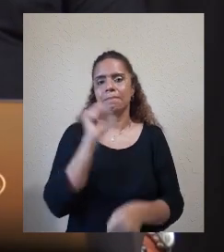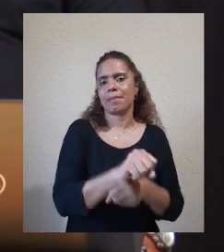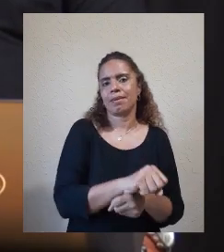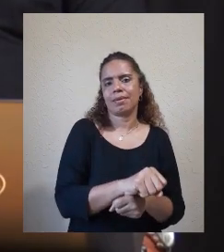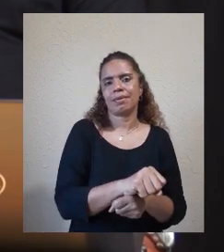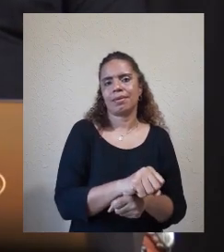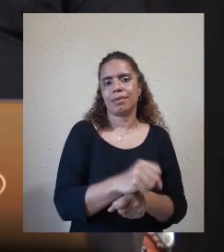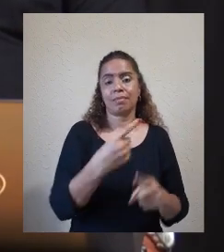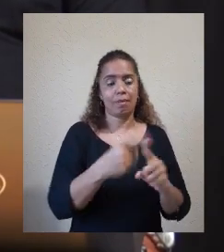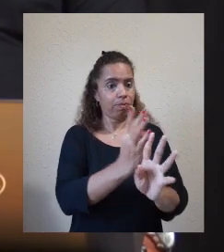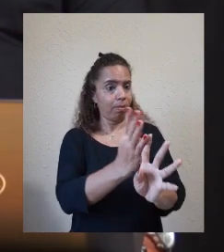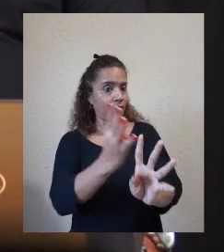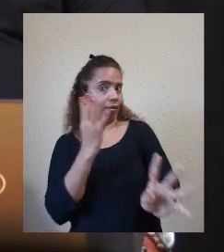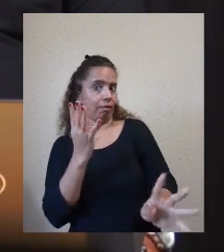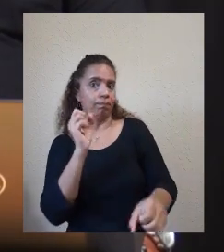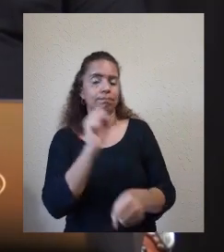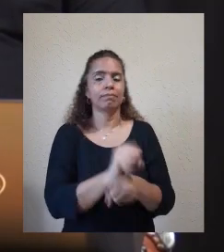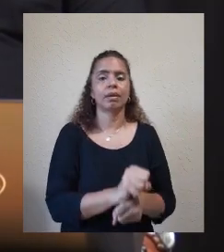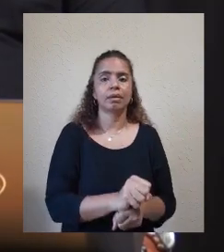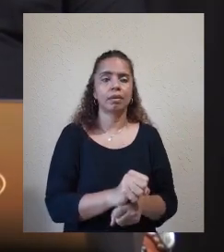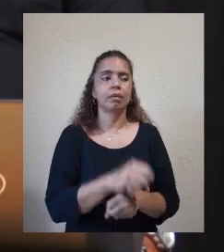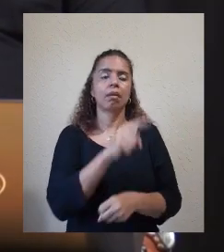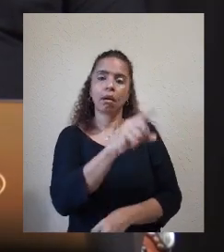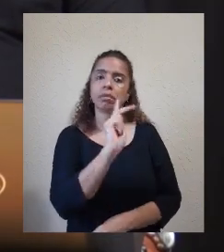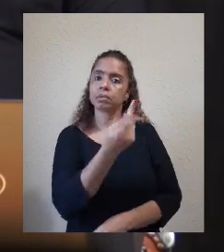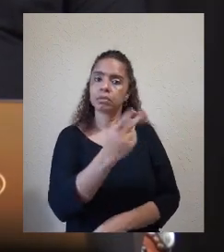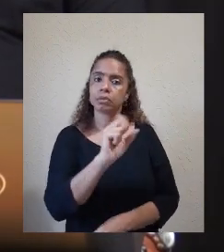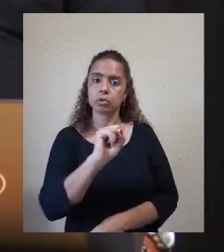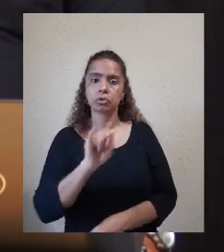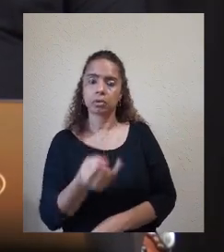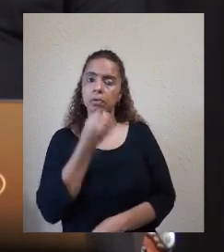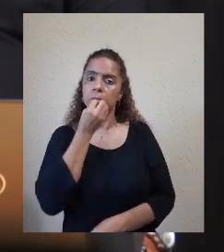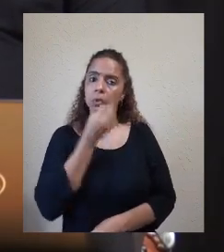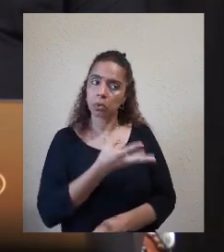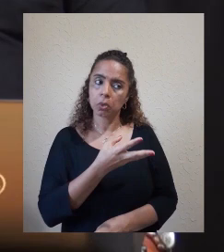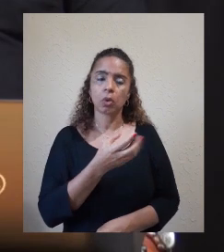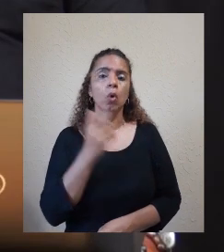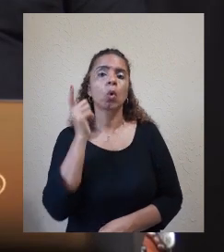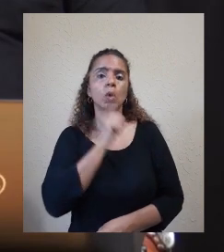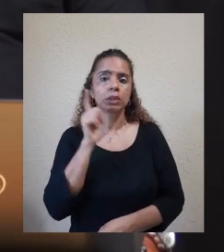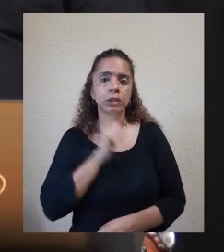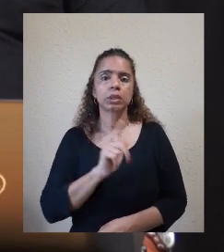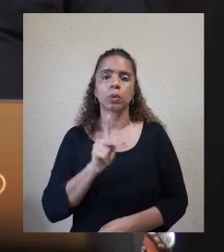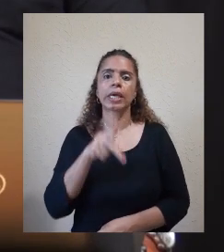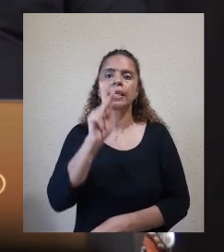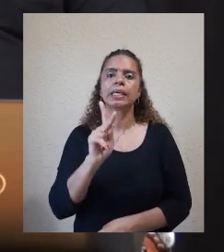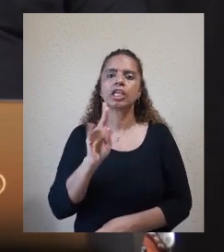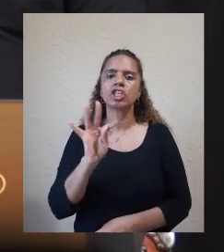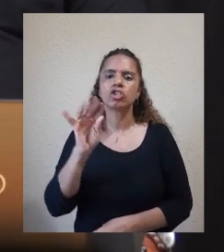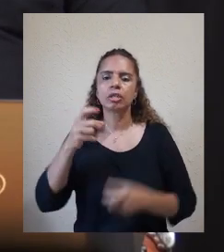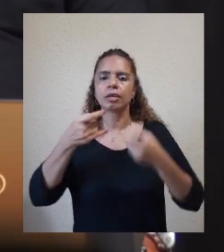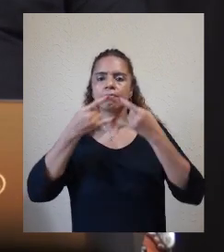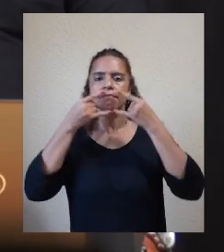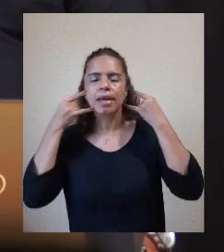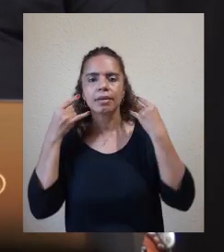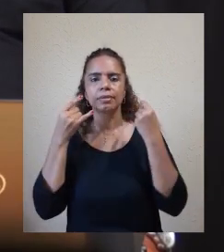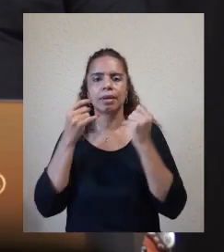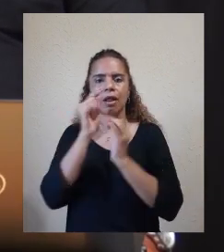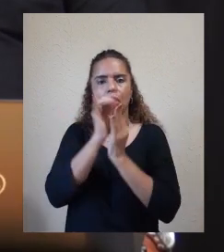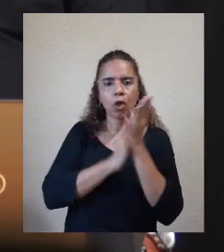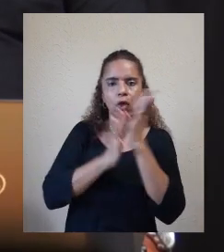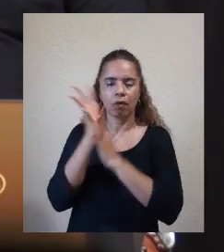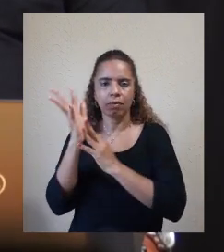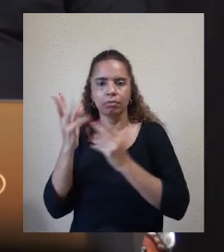brilhante, conseguiram insumos, conseguiram fornecer kits para o começo da tarde, a gente conseguiu voltar a testar no começo da tarde os pacientes.